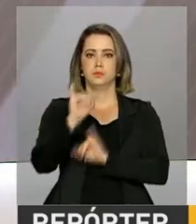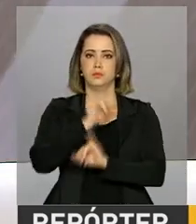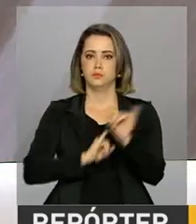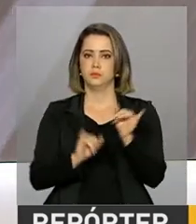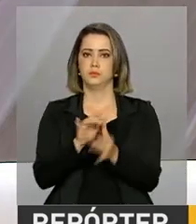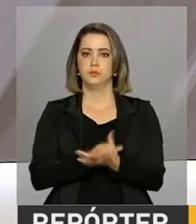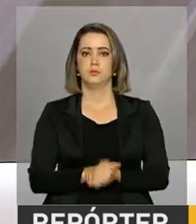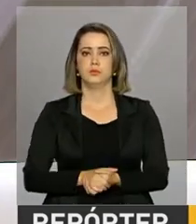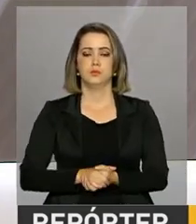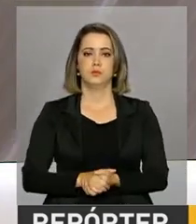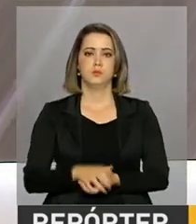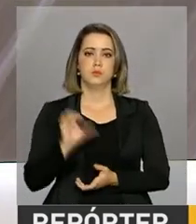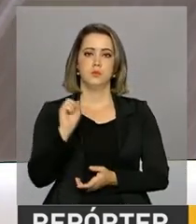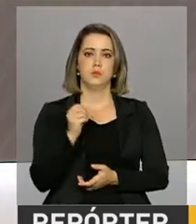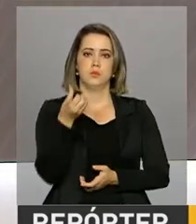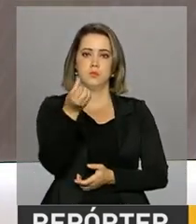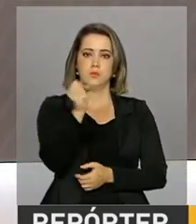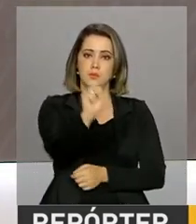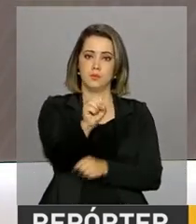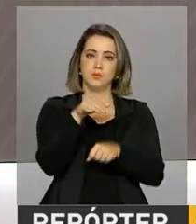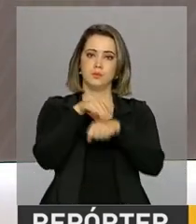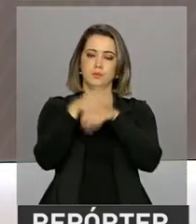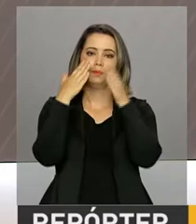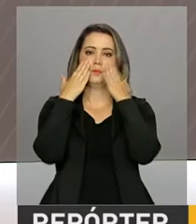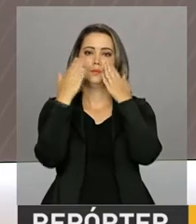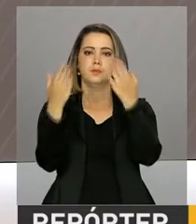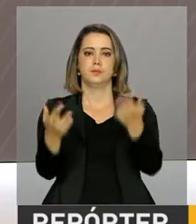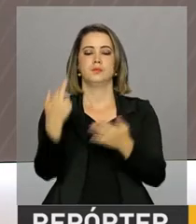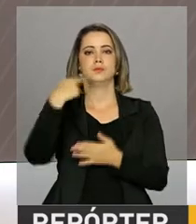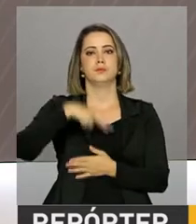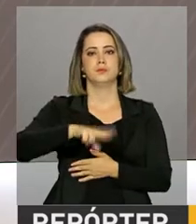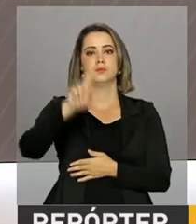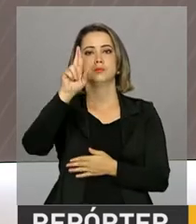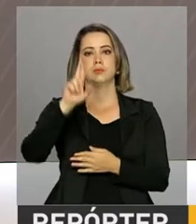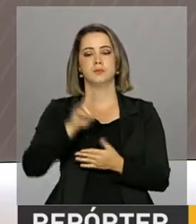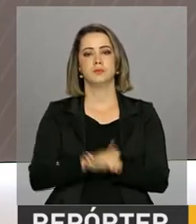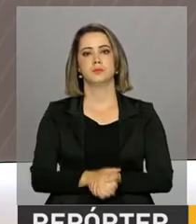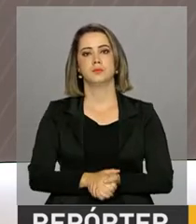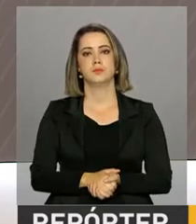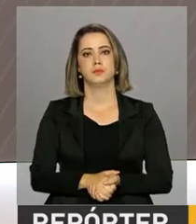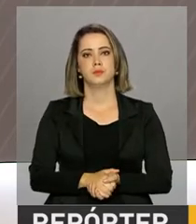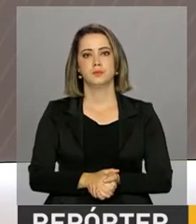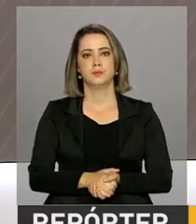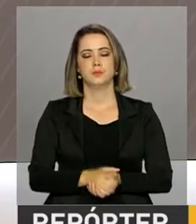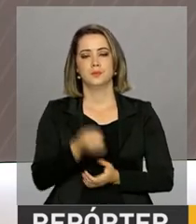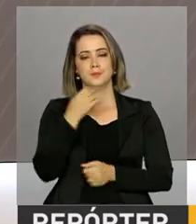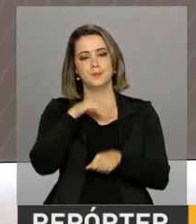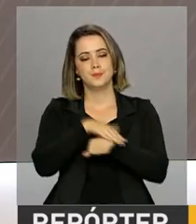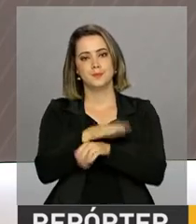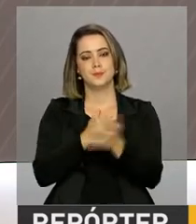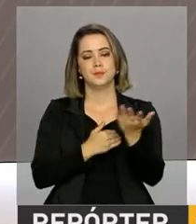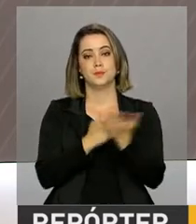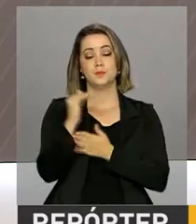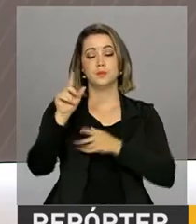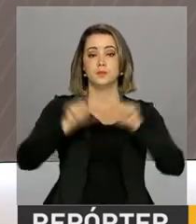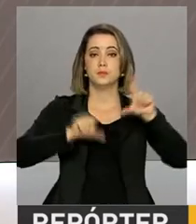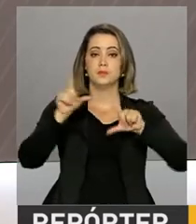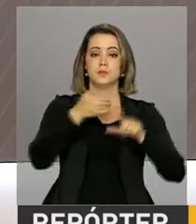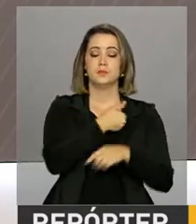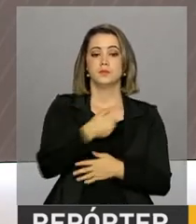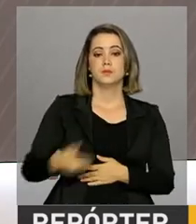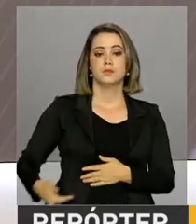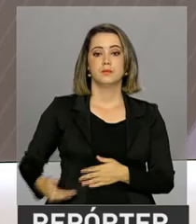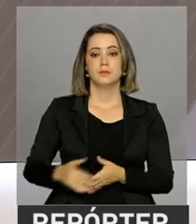momento com outras informações ou às oito da noite na próxima edição do repórter nbr boa noite pra você continue com a